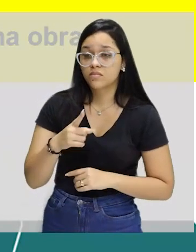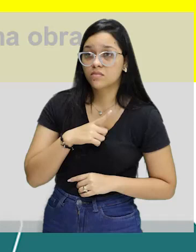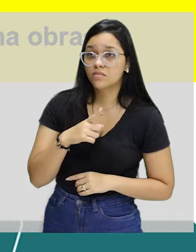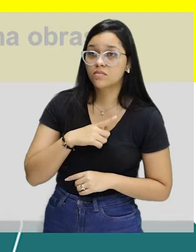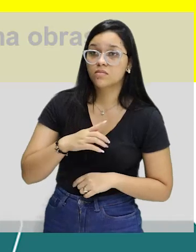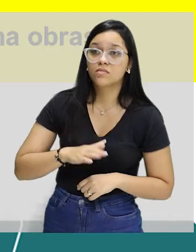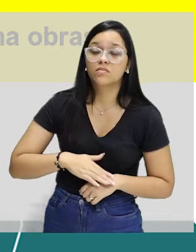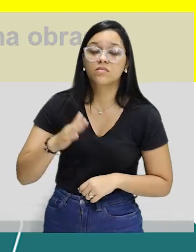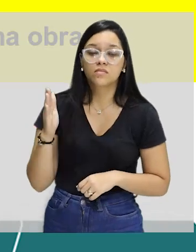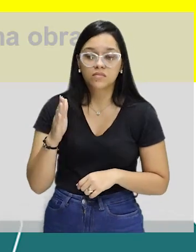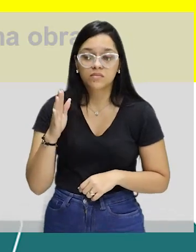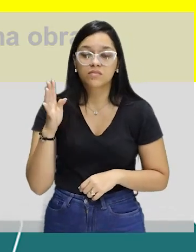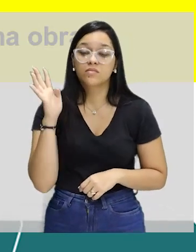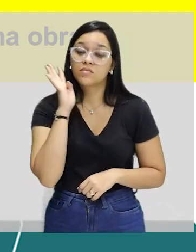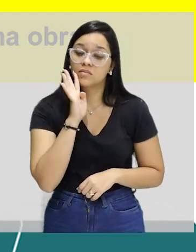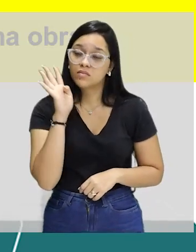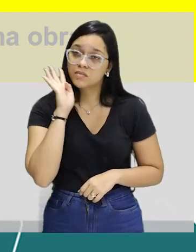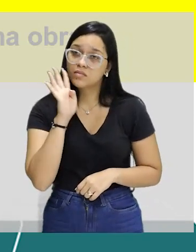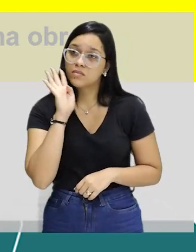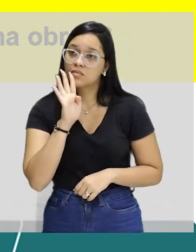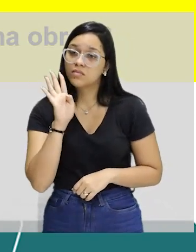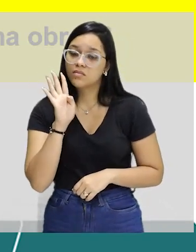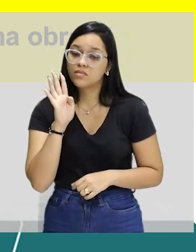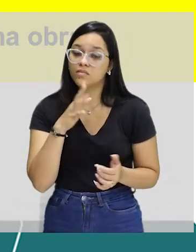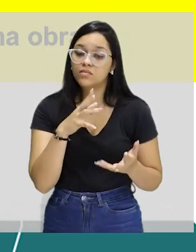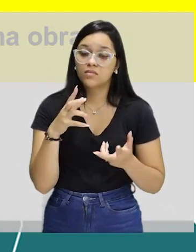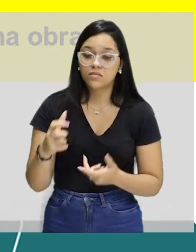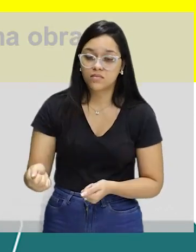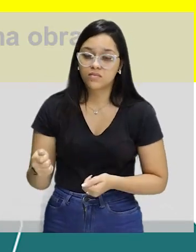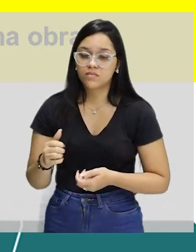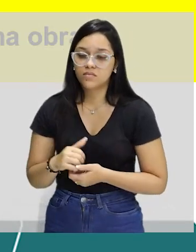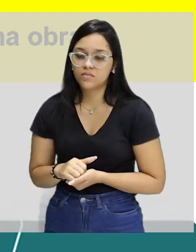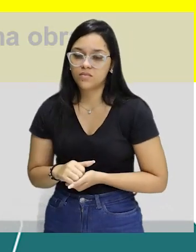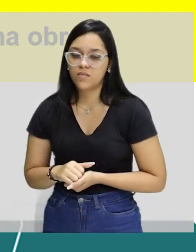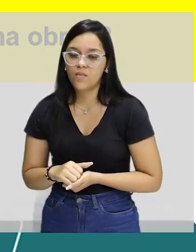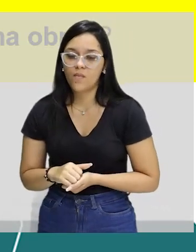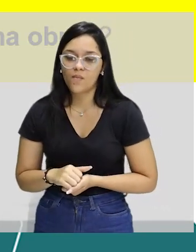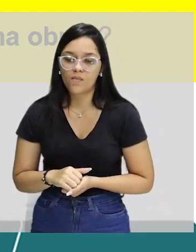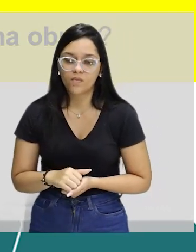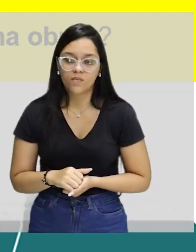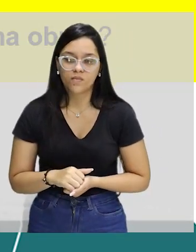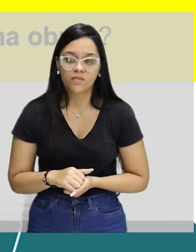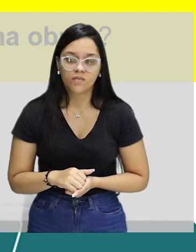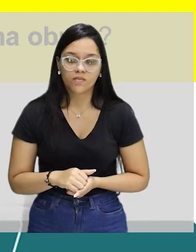das obras mais icônicas da história da humanidade, eu não estou falando da história da arte, a